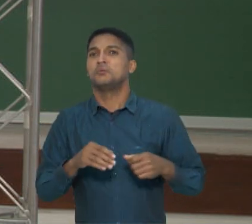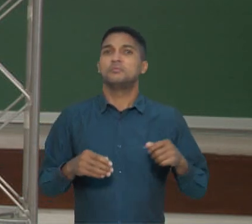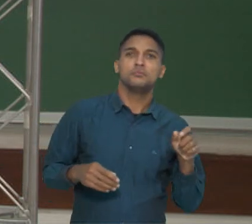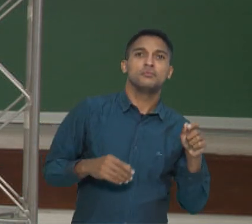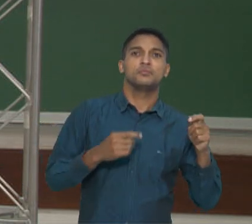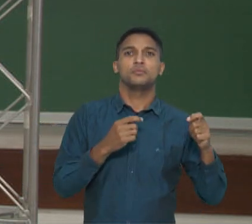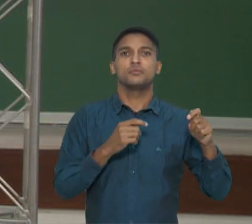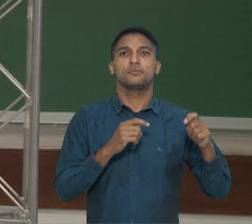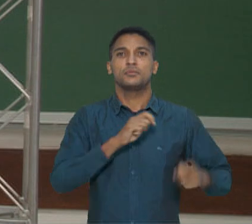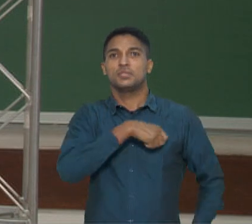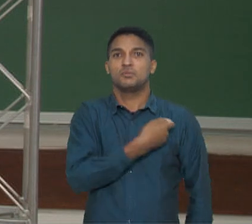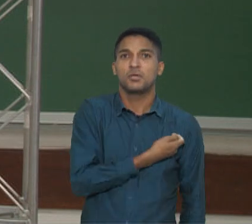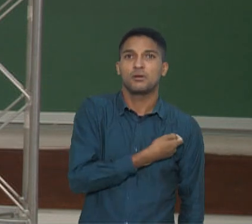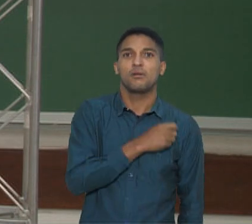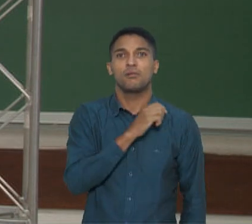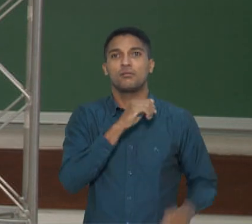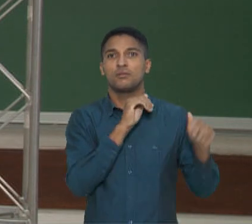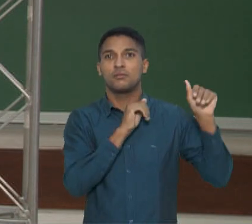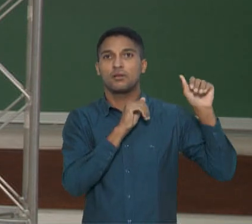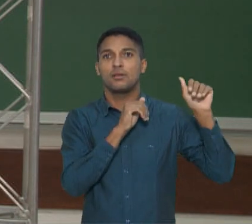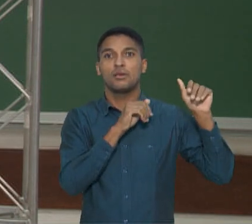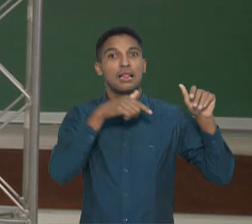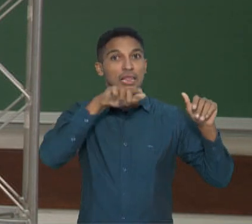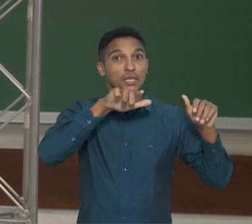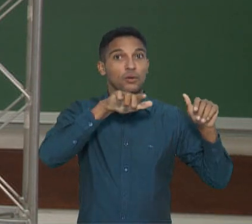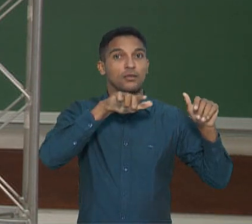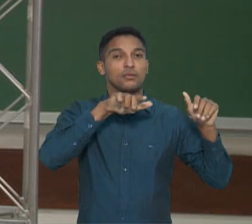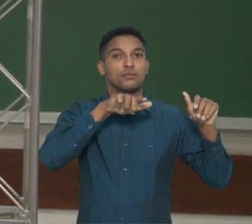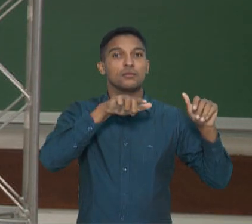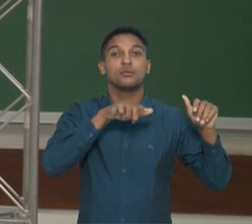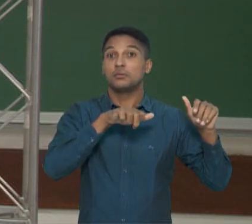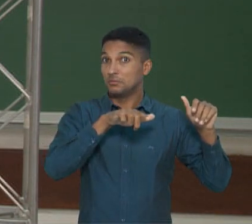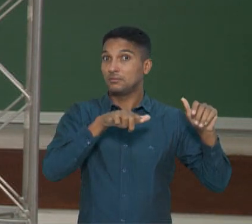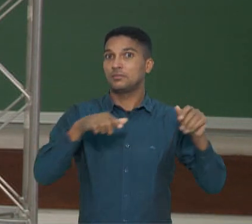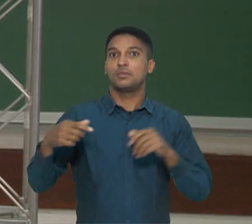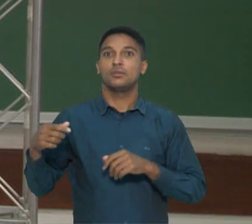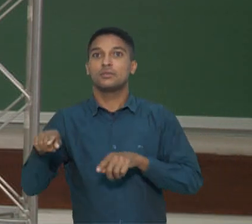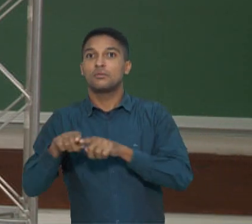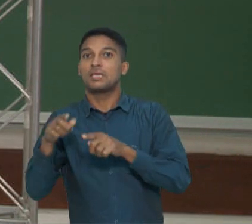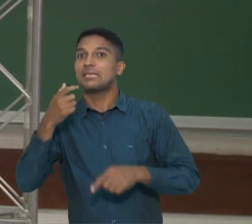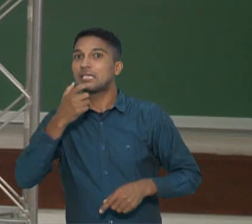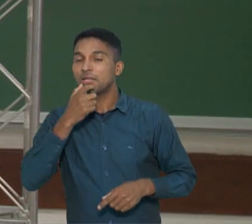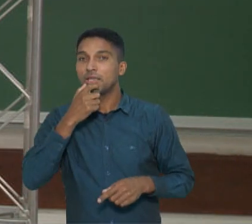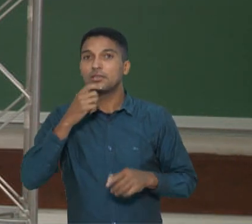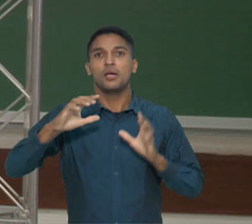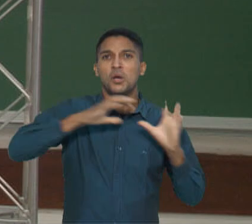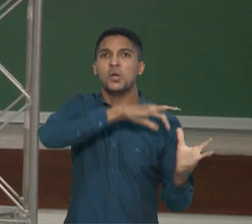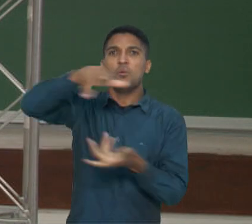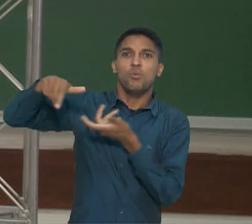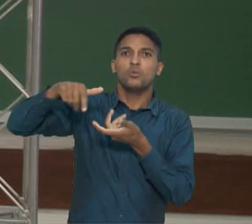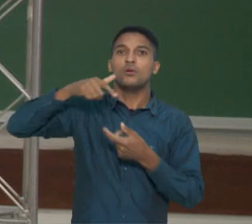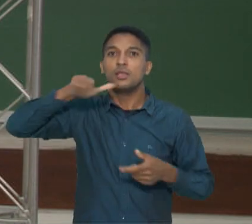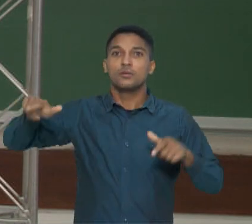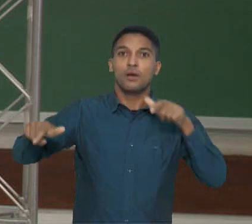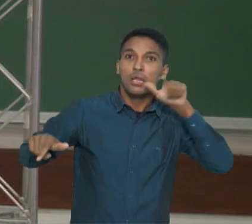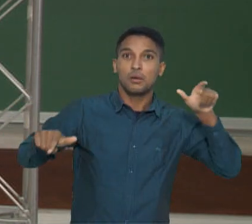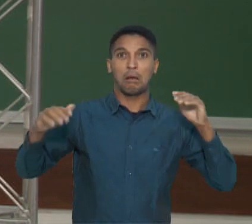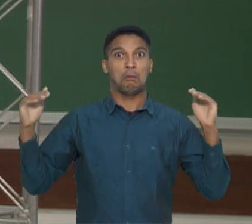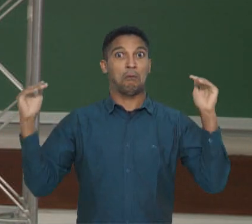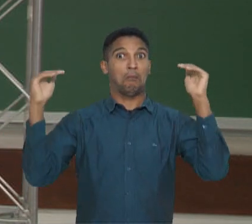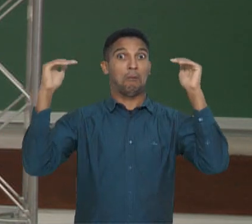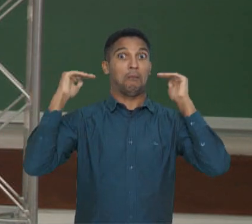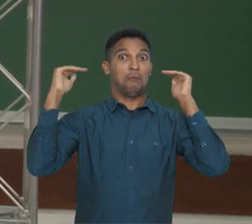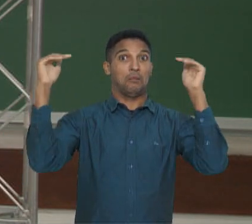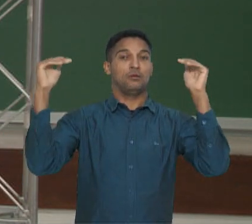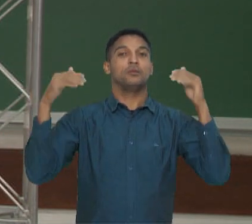inglês dominam aí grande parte dos países, né, no mundo. E se você somar as duas línguas, você